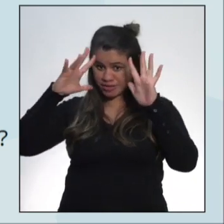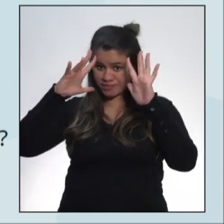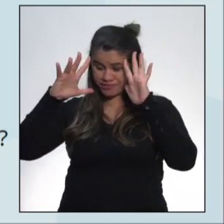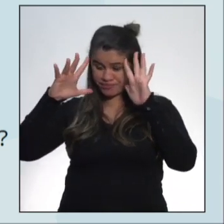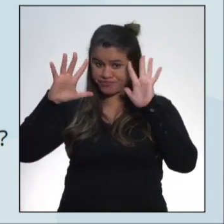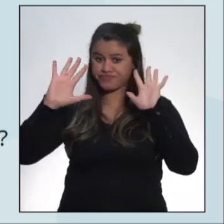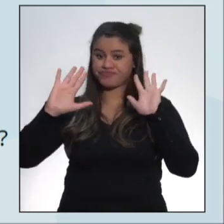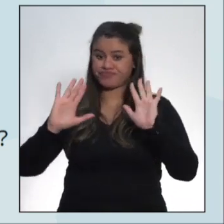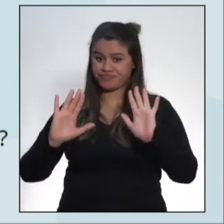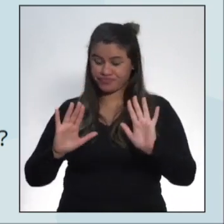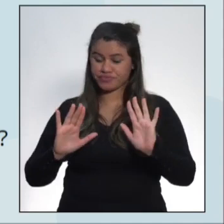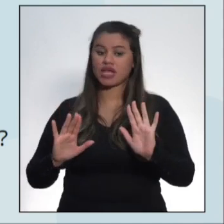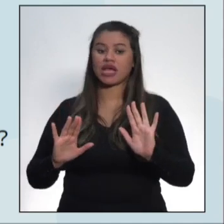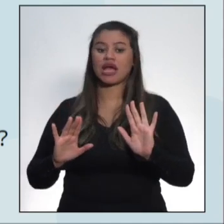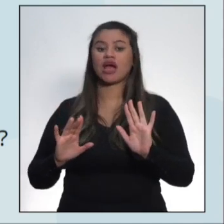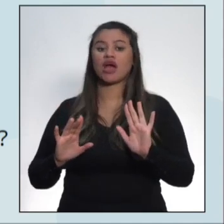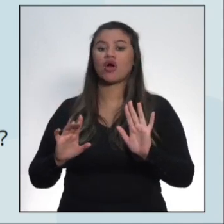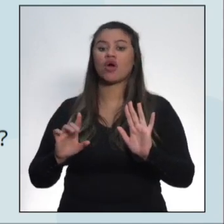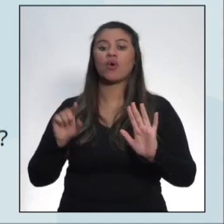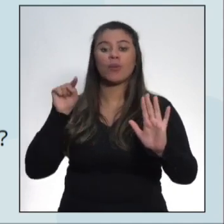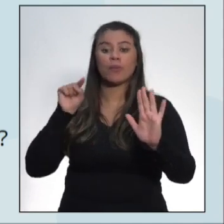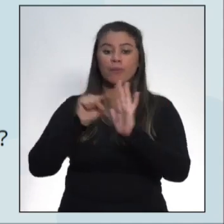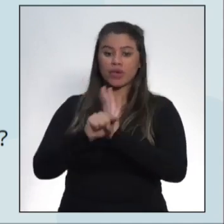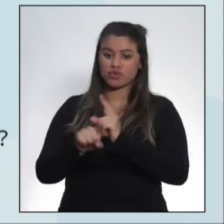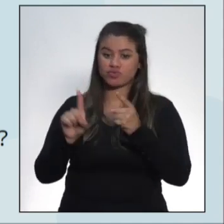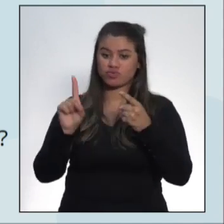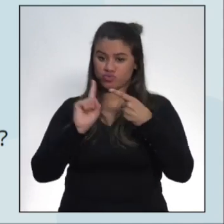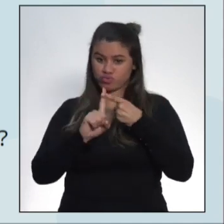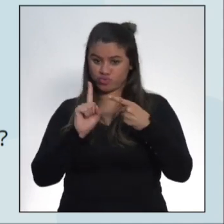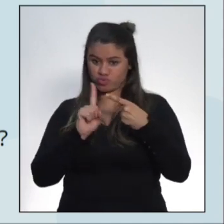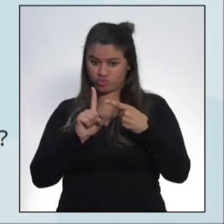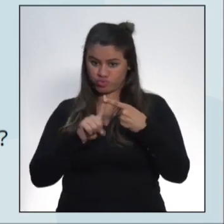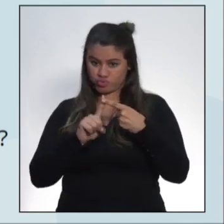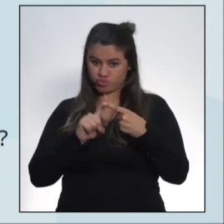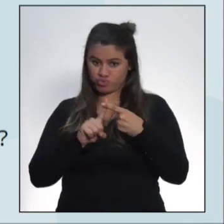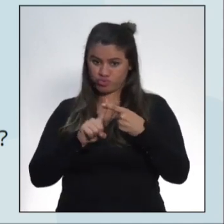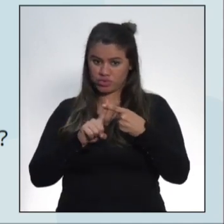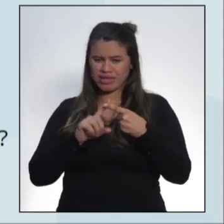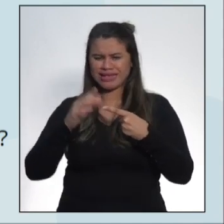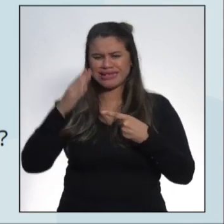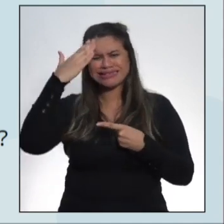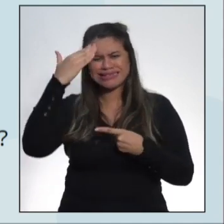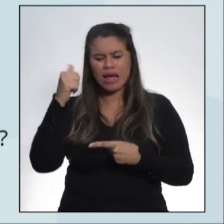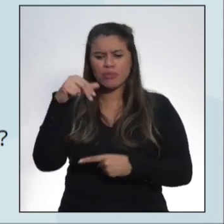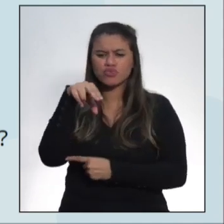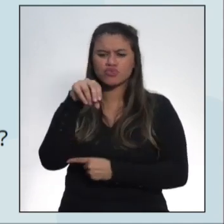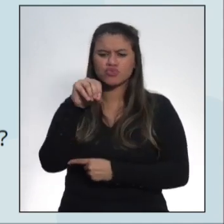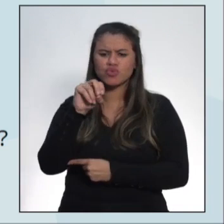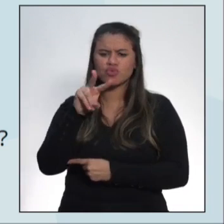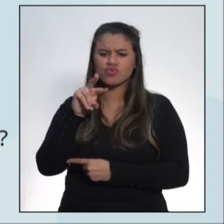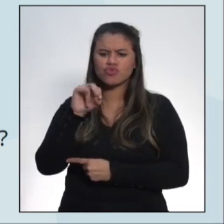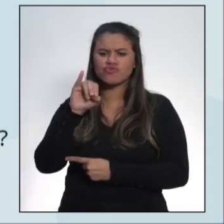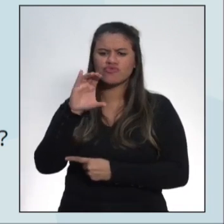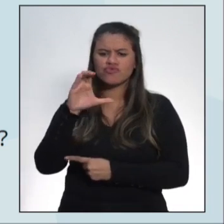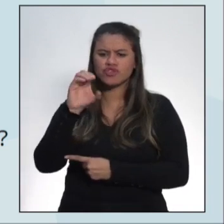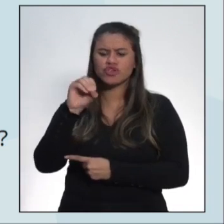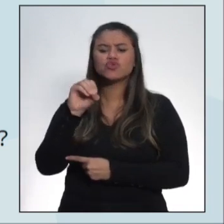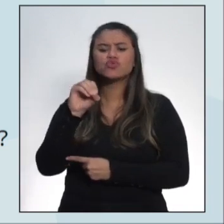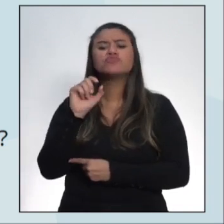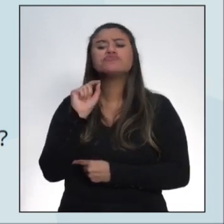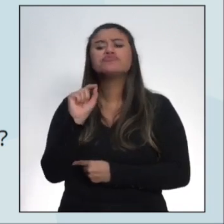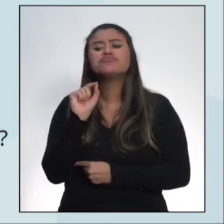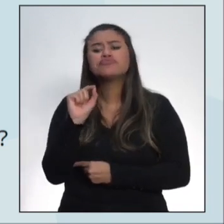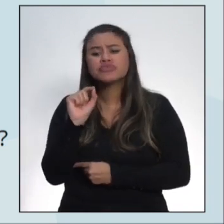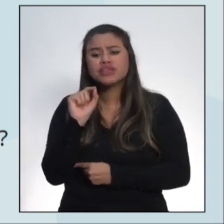O Noviço. Então, pergunta primeira. Você sabe o que é um noviço? Né? Coloca aí número 1 no